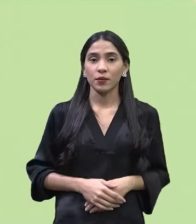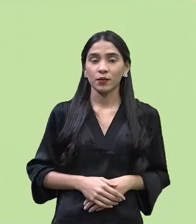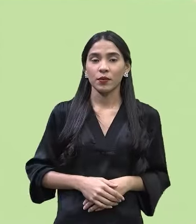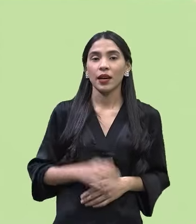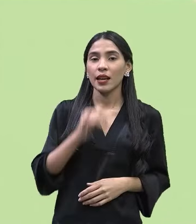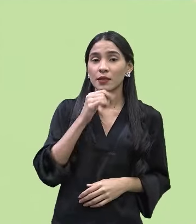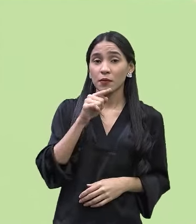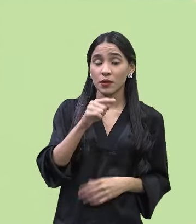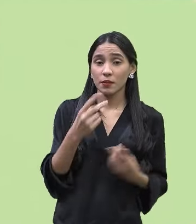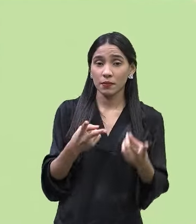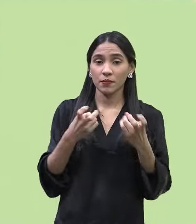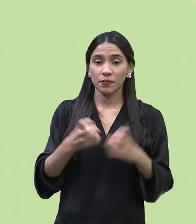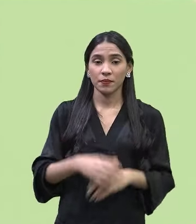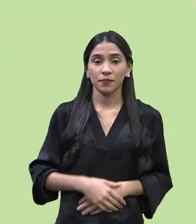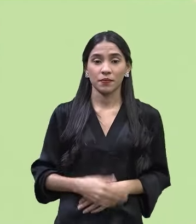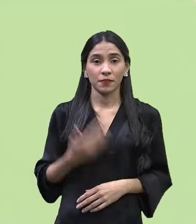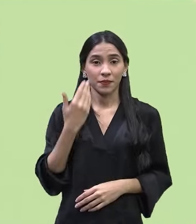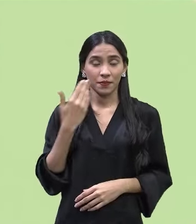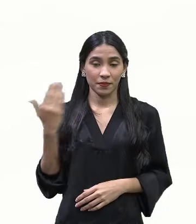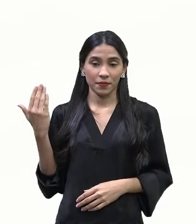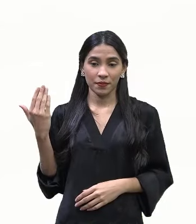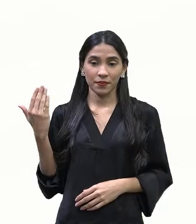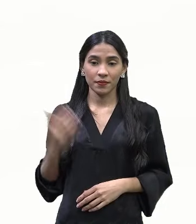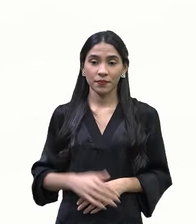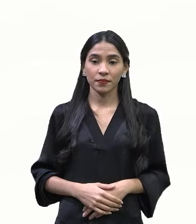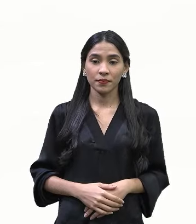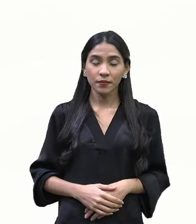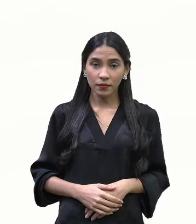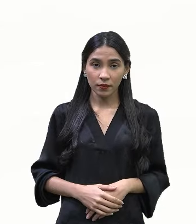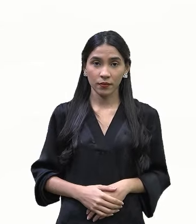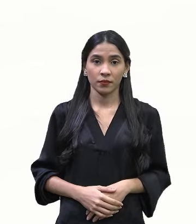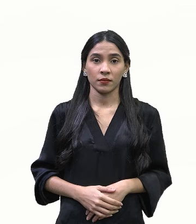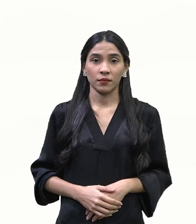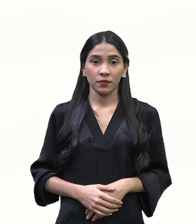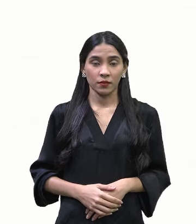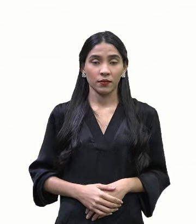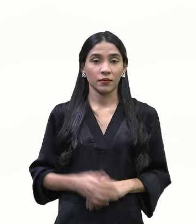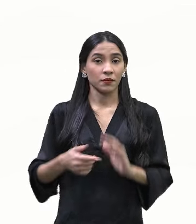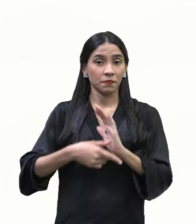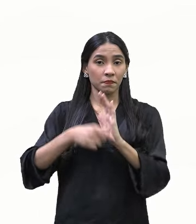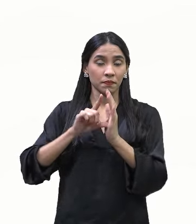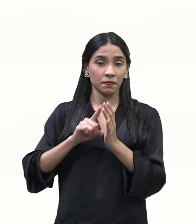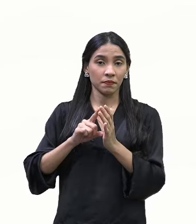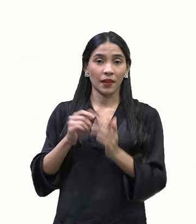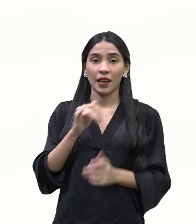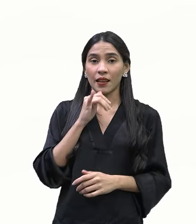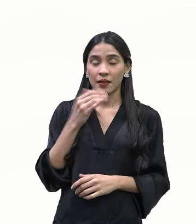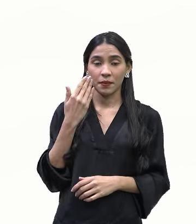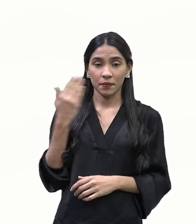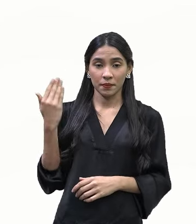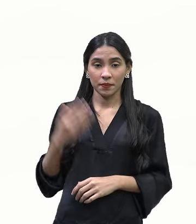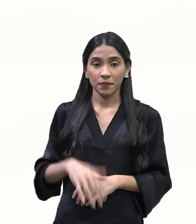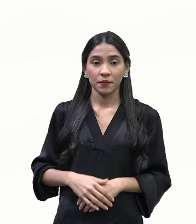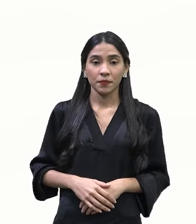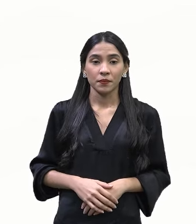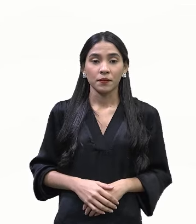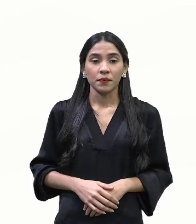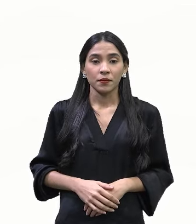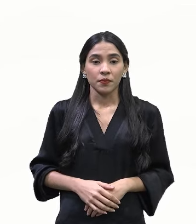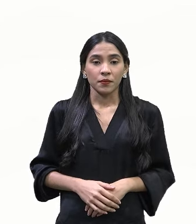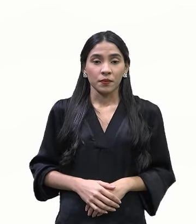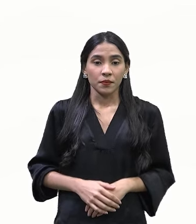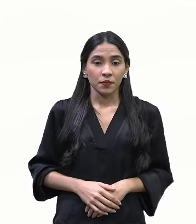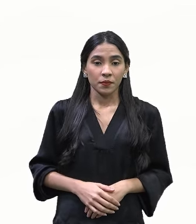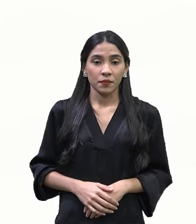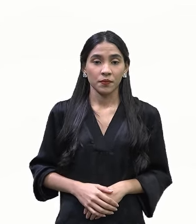vocês estavam vendo, ó, dê uma olhada aí. Quando a gente fala no anterior, quando a gente fala aqui,